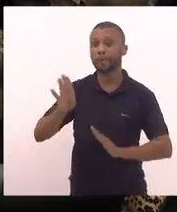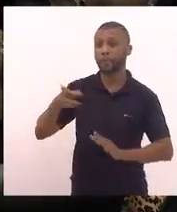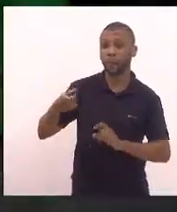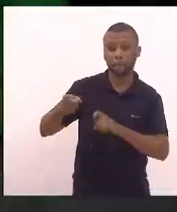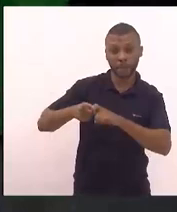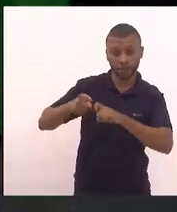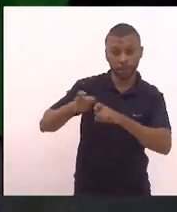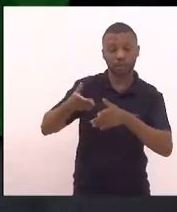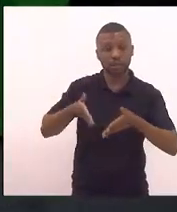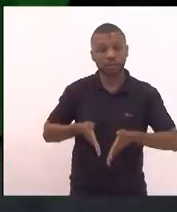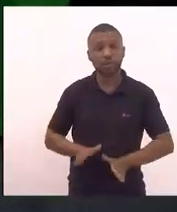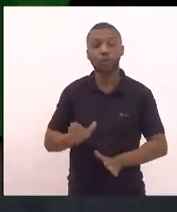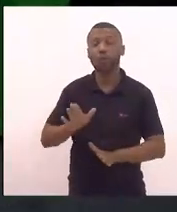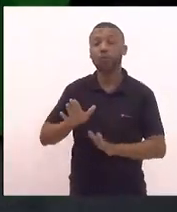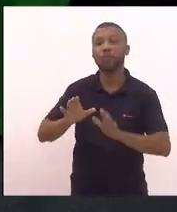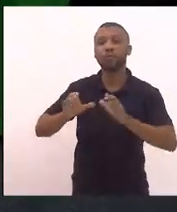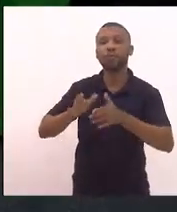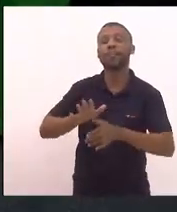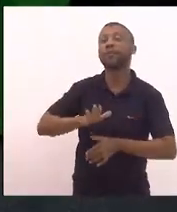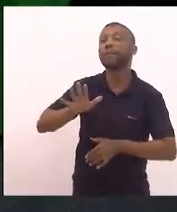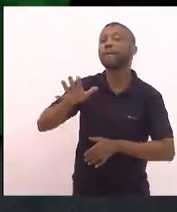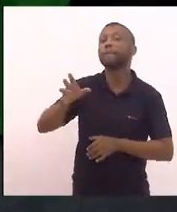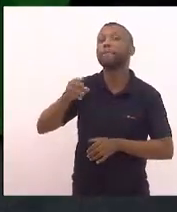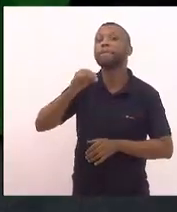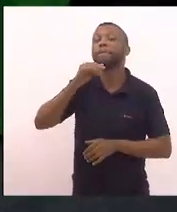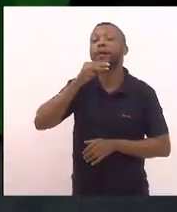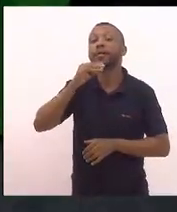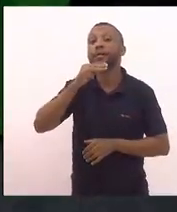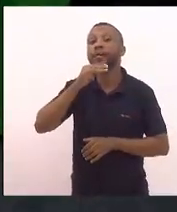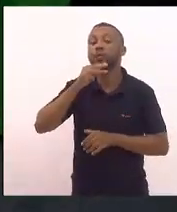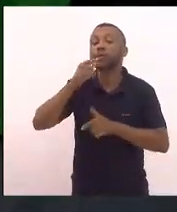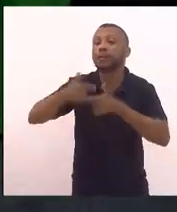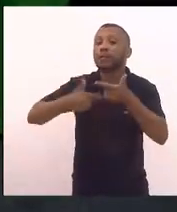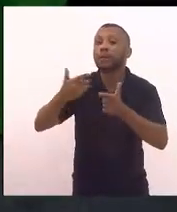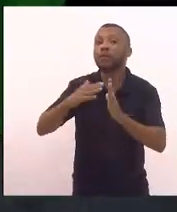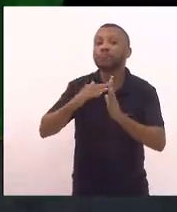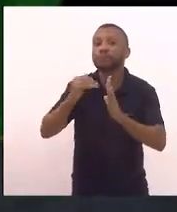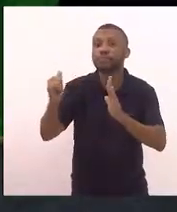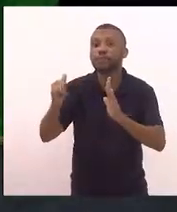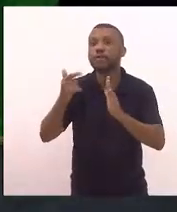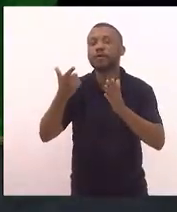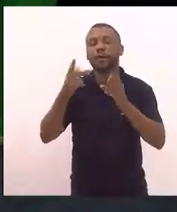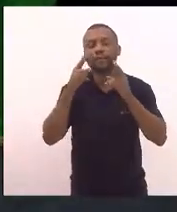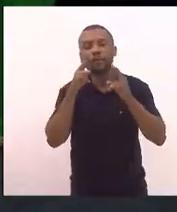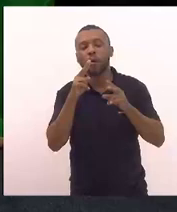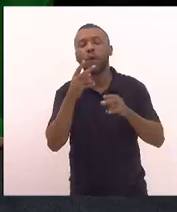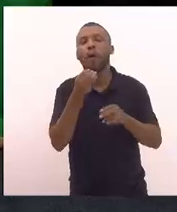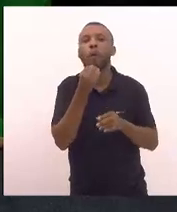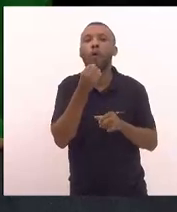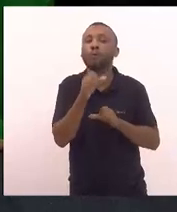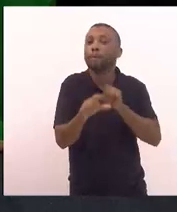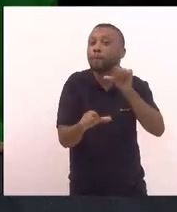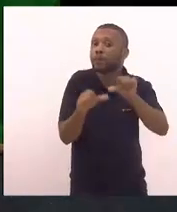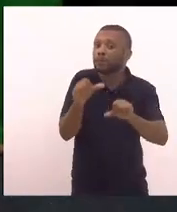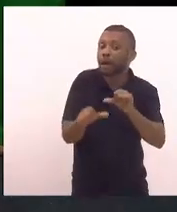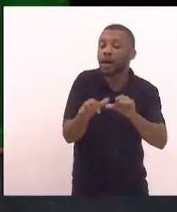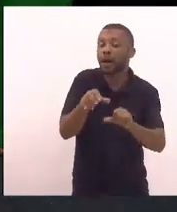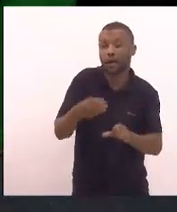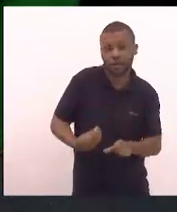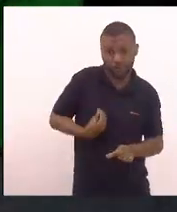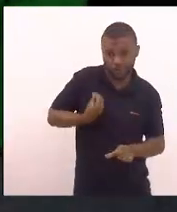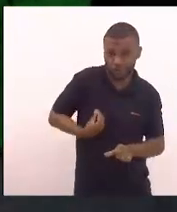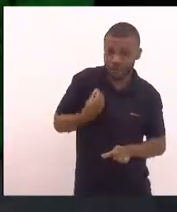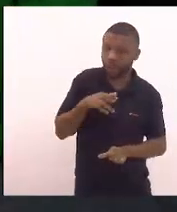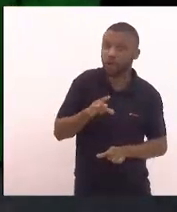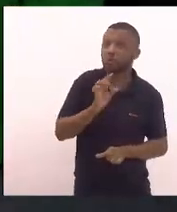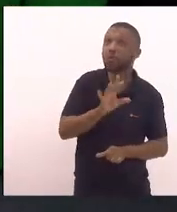na comunidade de Manguinhos, onde a esteticista viu a oportunidade de mudar não só a sua vida,